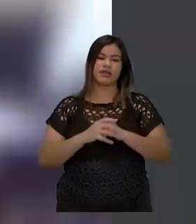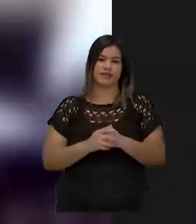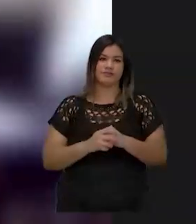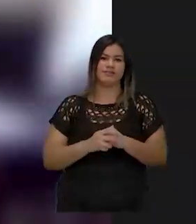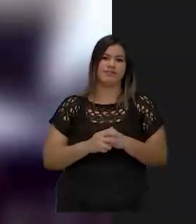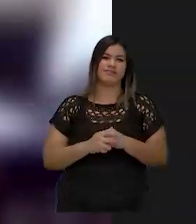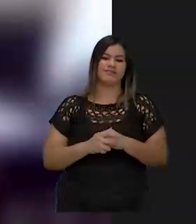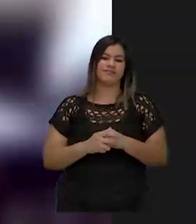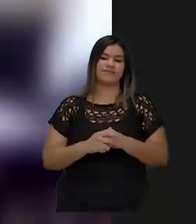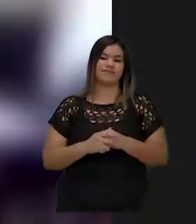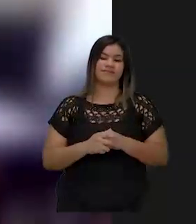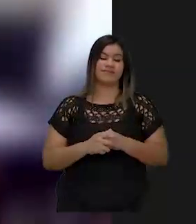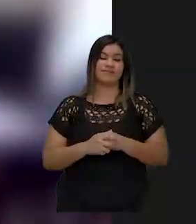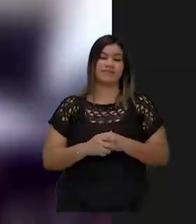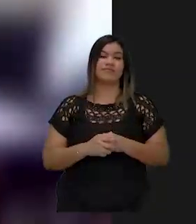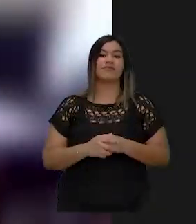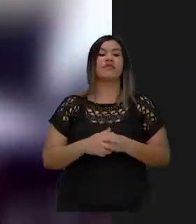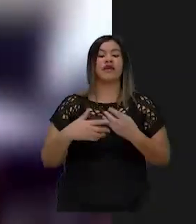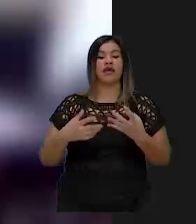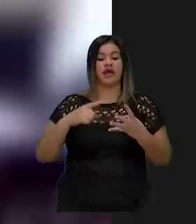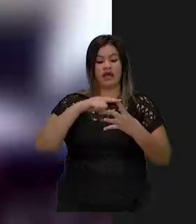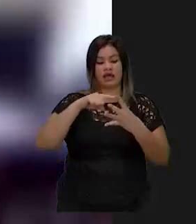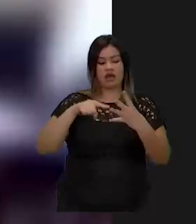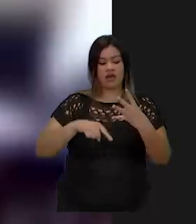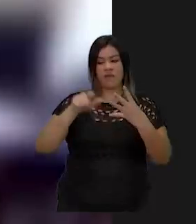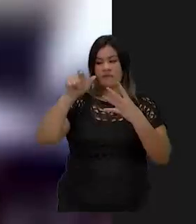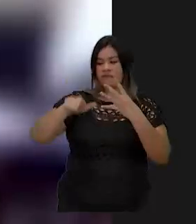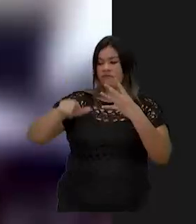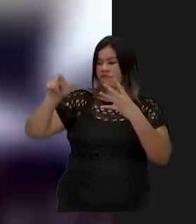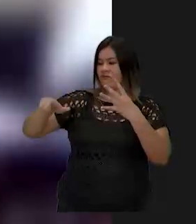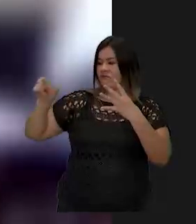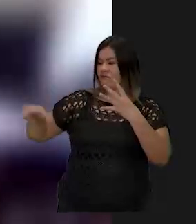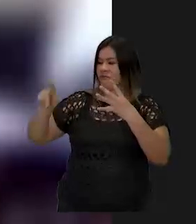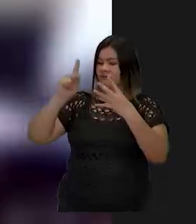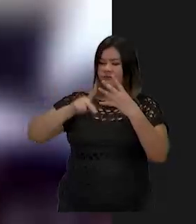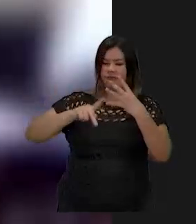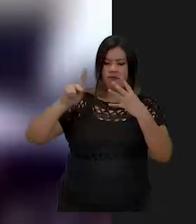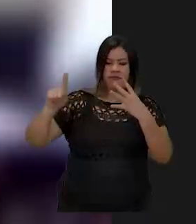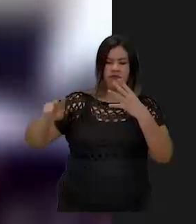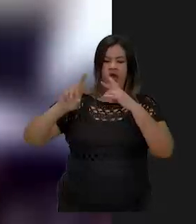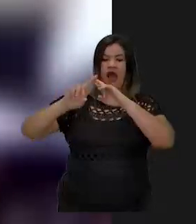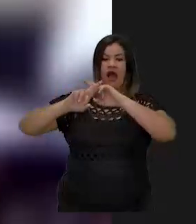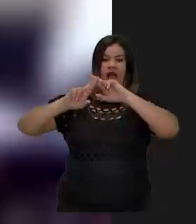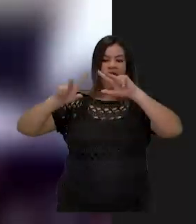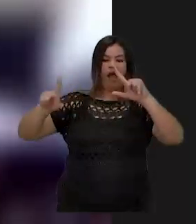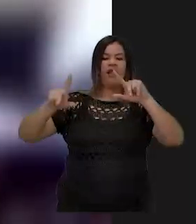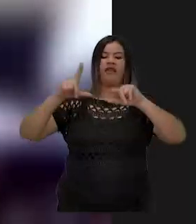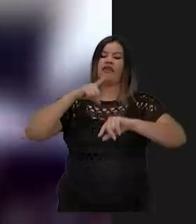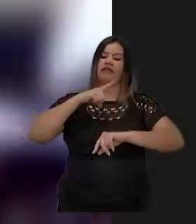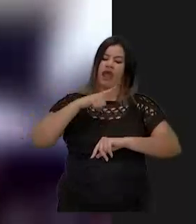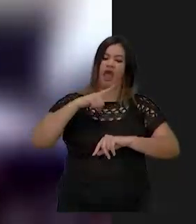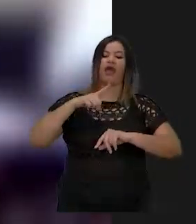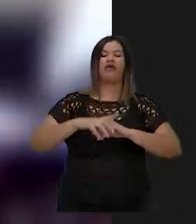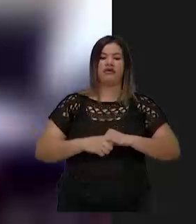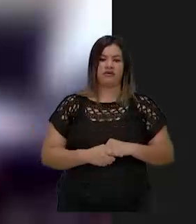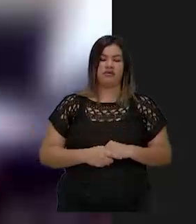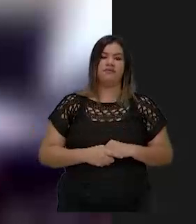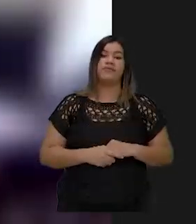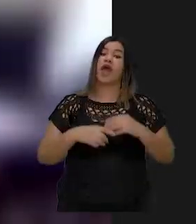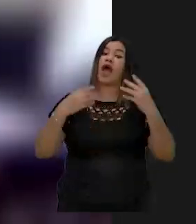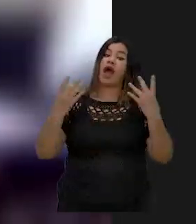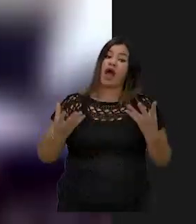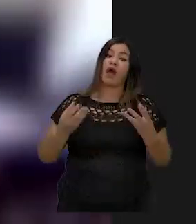seus projetos de vida. A escolha dos objetos de conhecimento e das estratégias pedagógicas